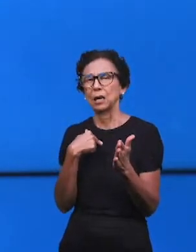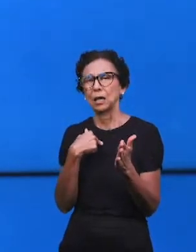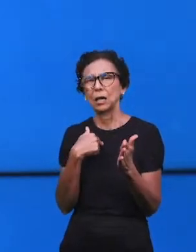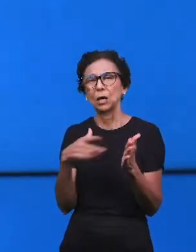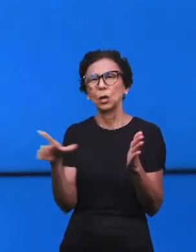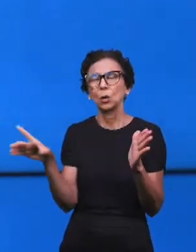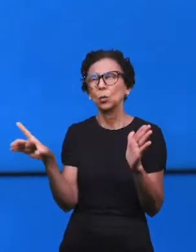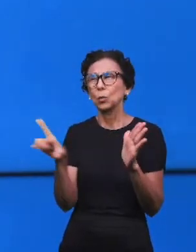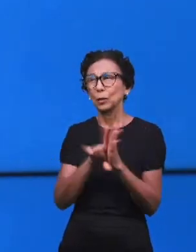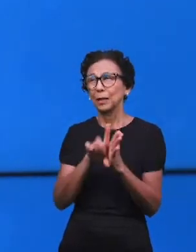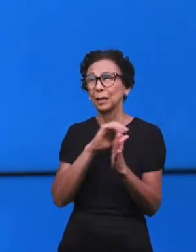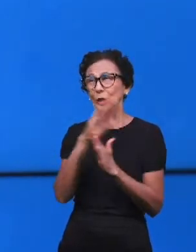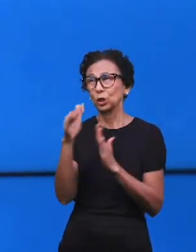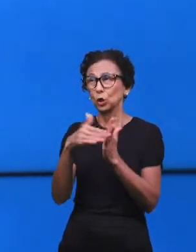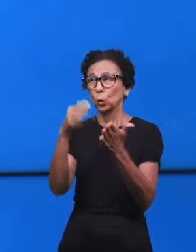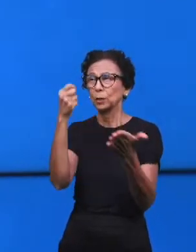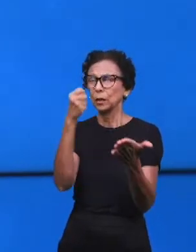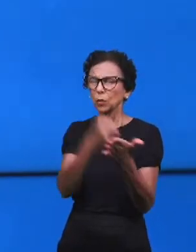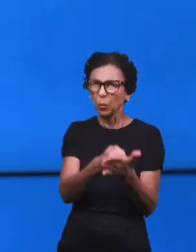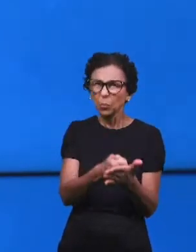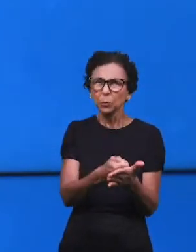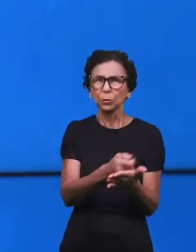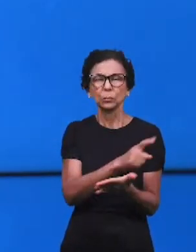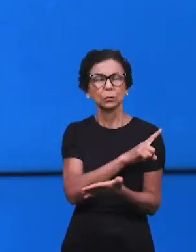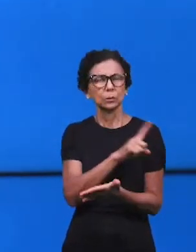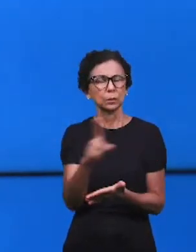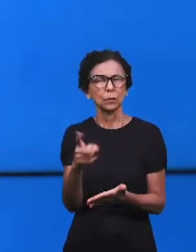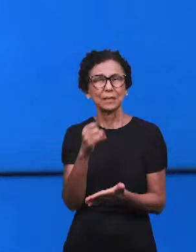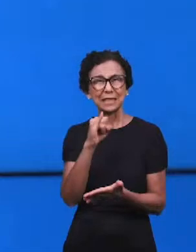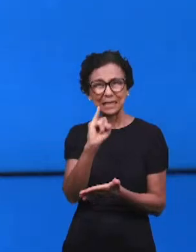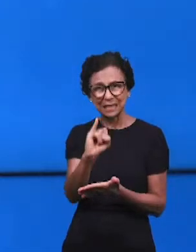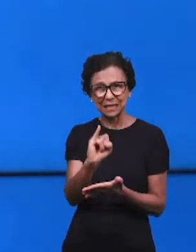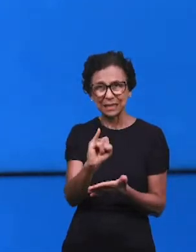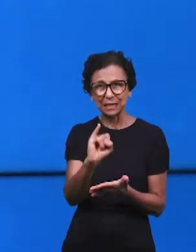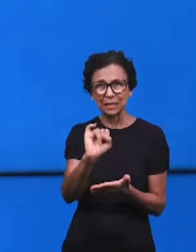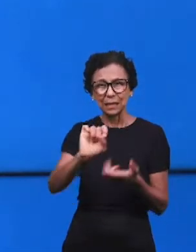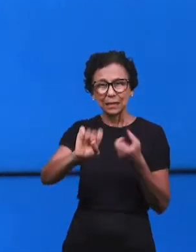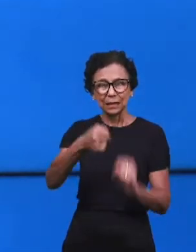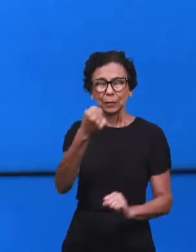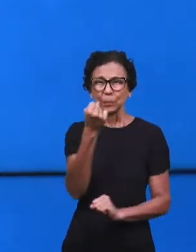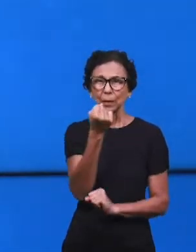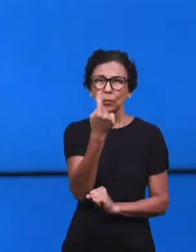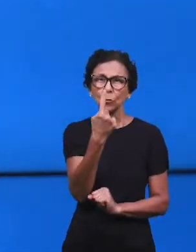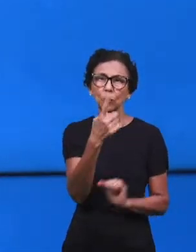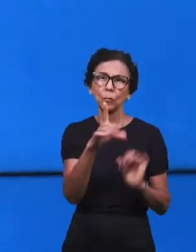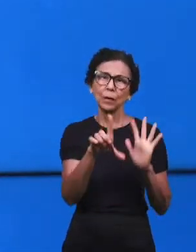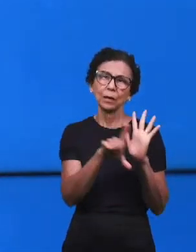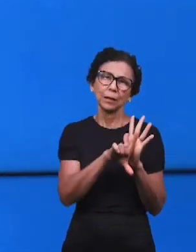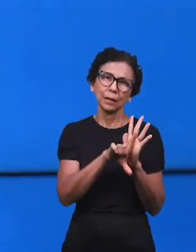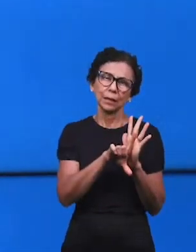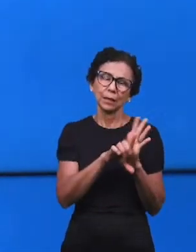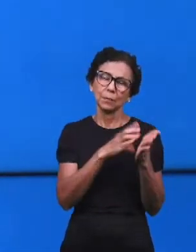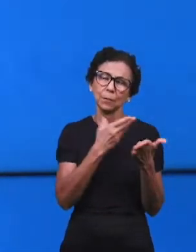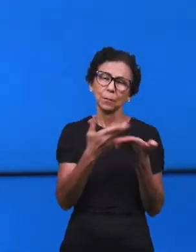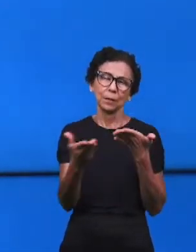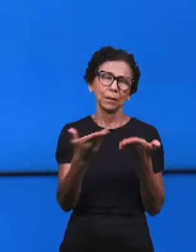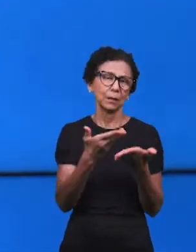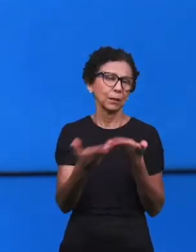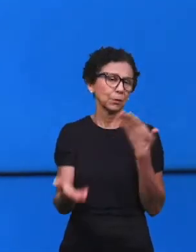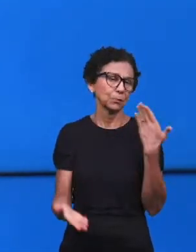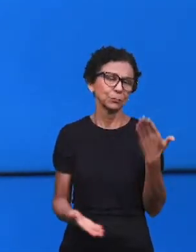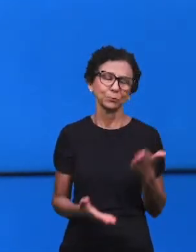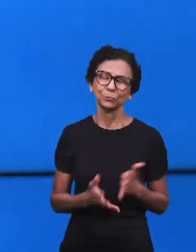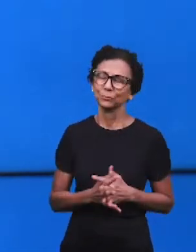ponto. É como um contrato, né? Tem várias cláusulas. Você não tropeçou numa cláusula, invalidou